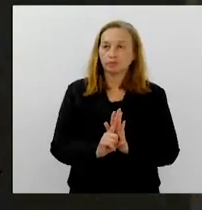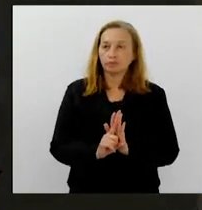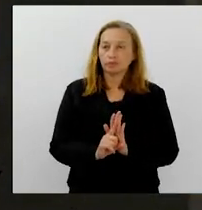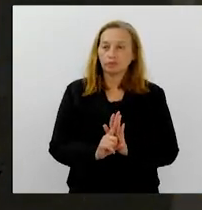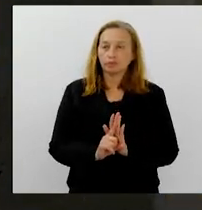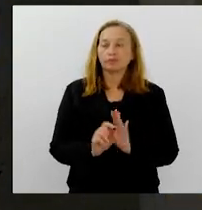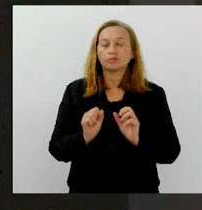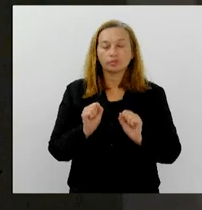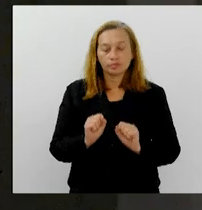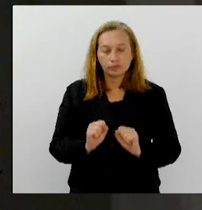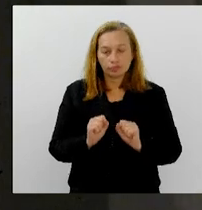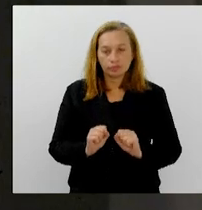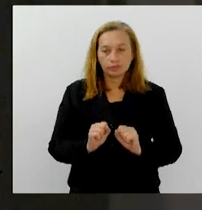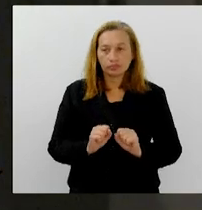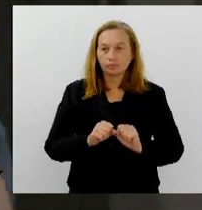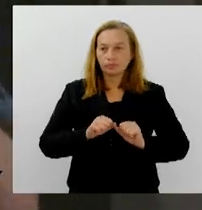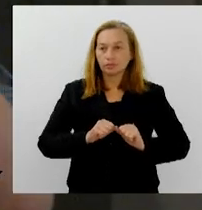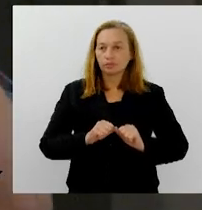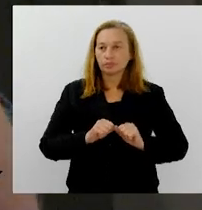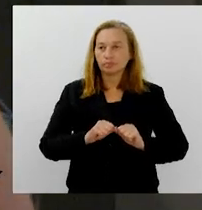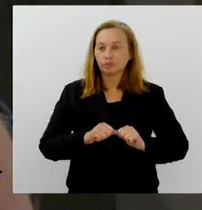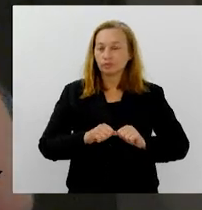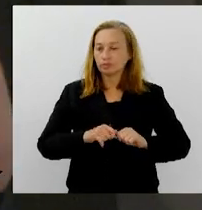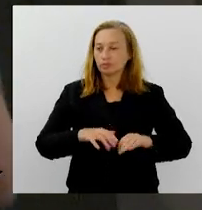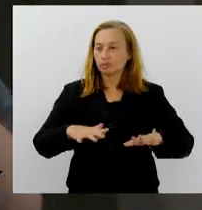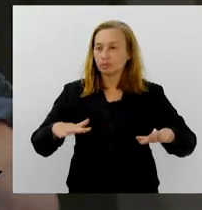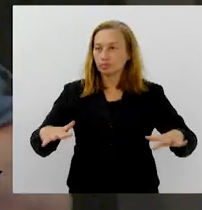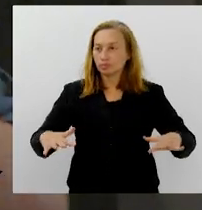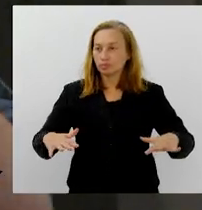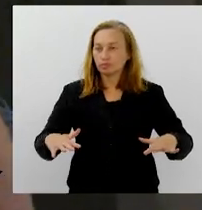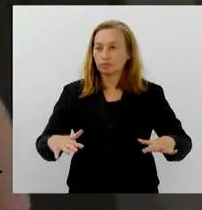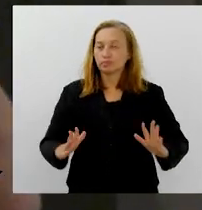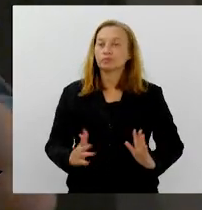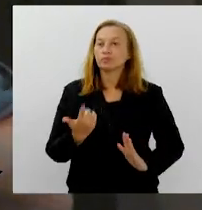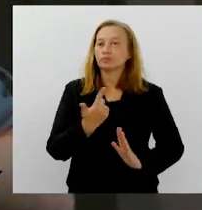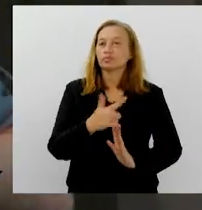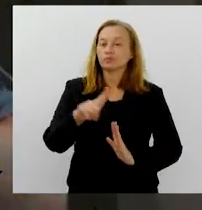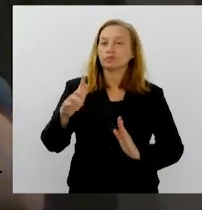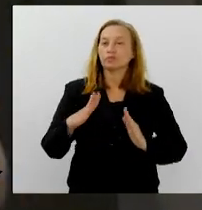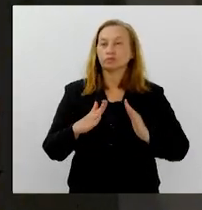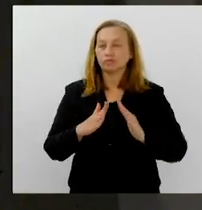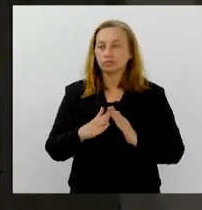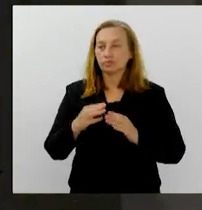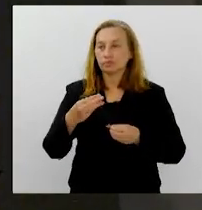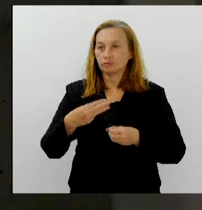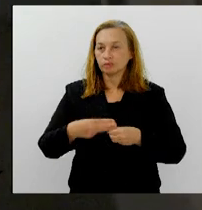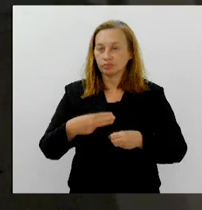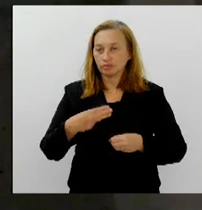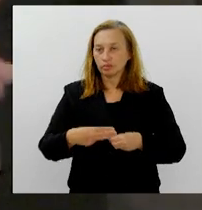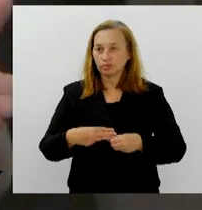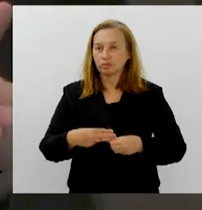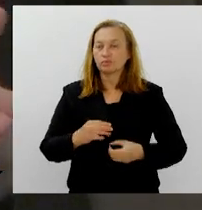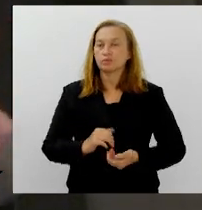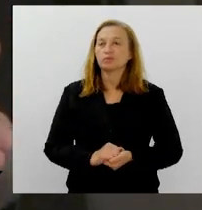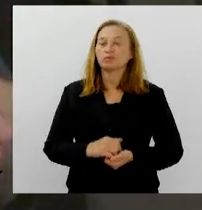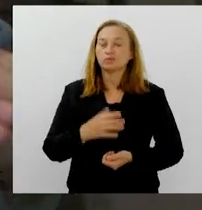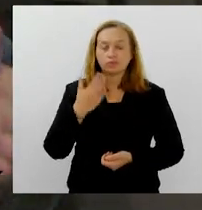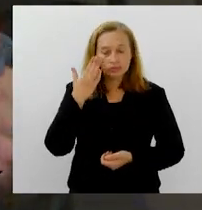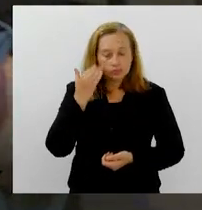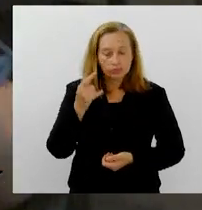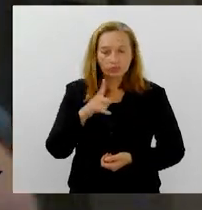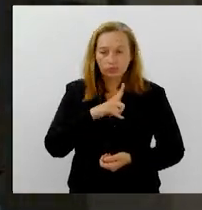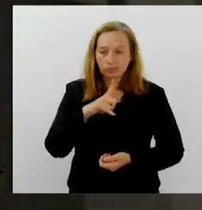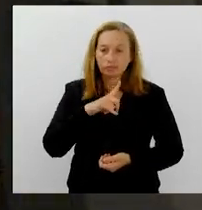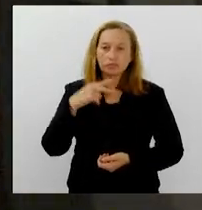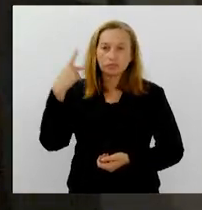possa reverberar, possa alcançar também as casas legislativas municipais. Eu sei que temos